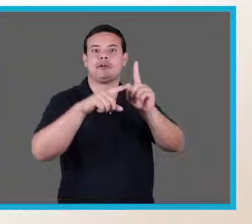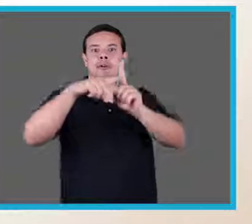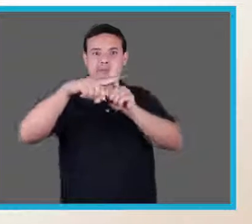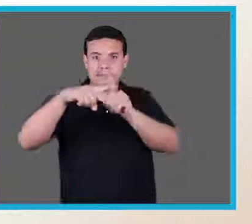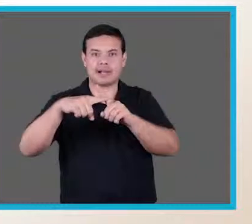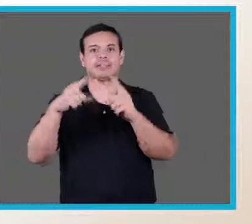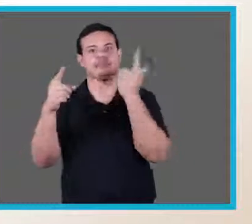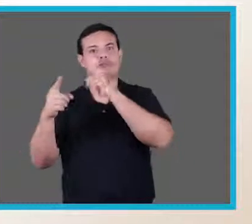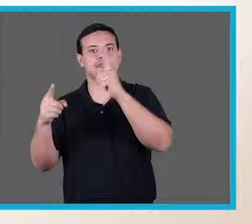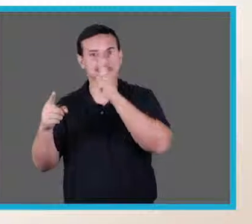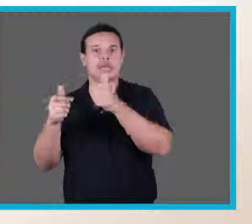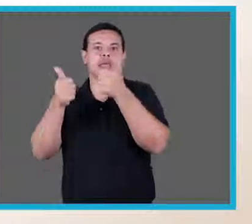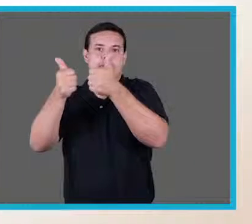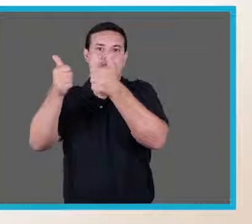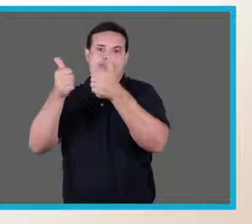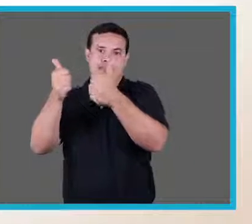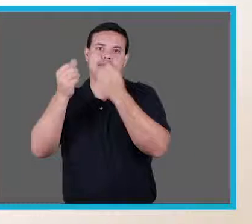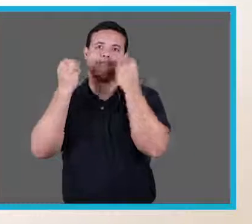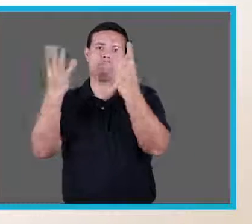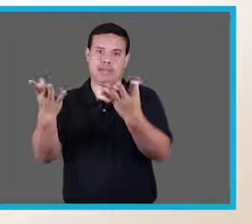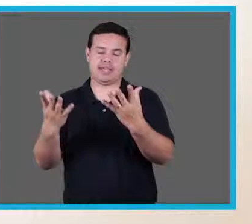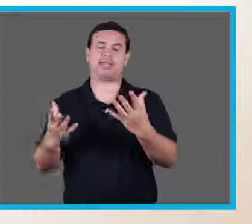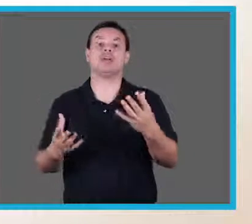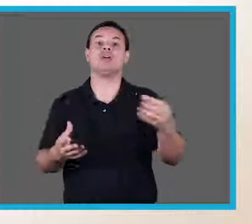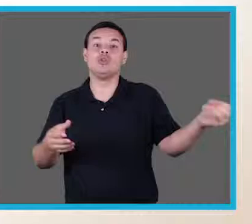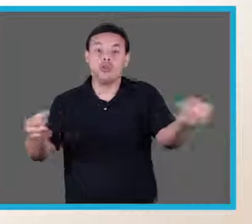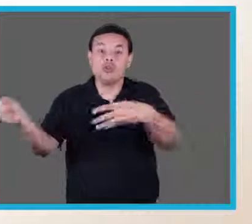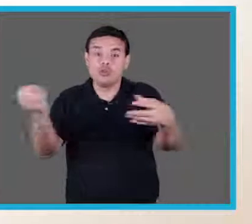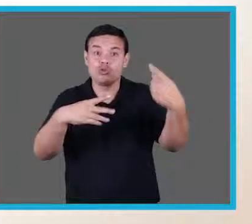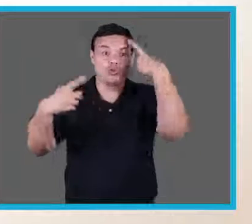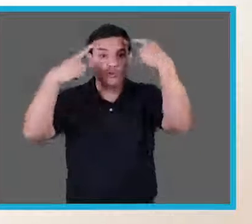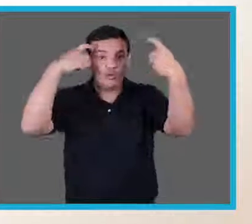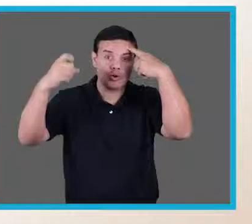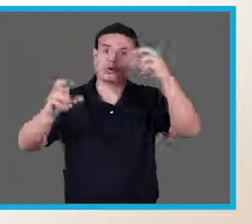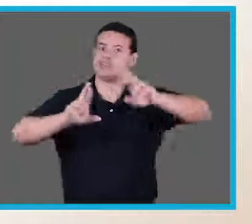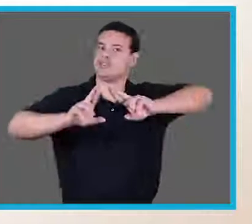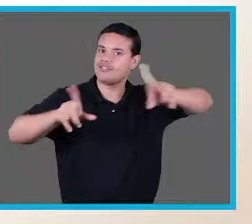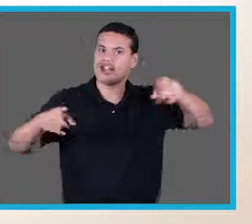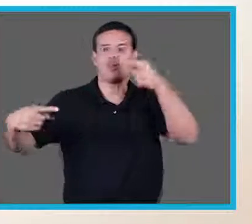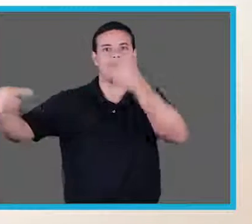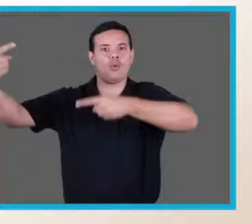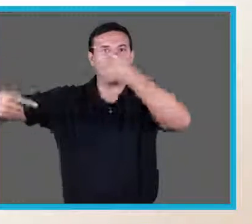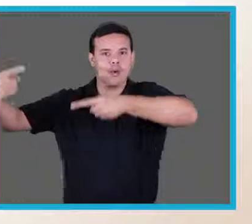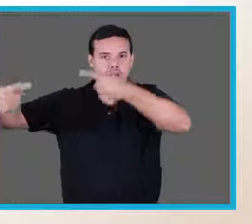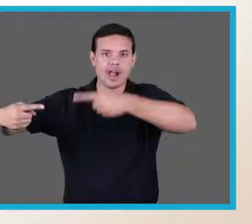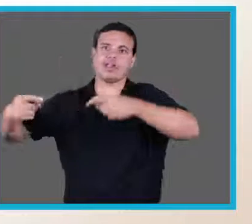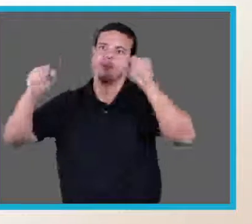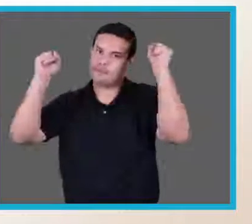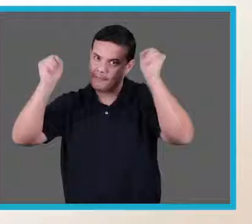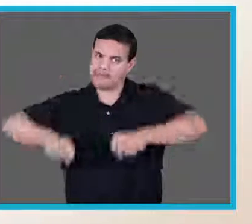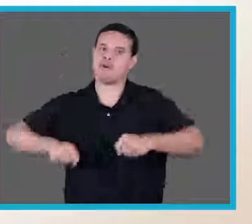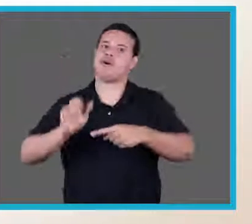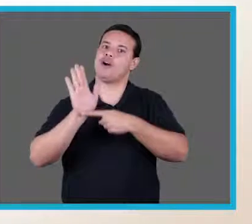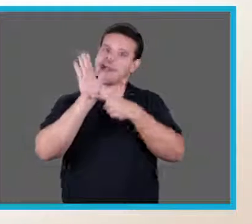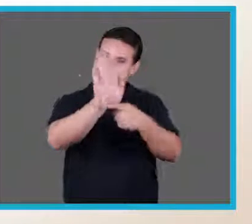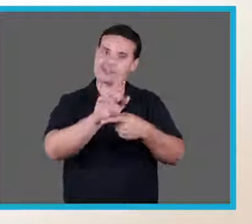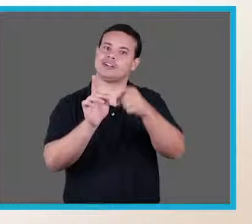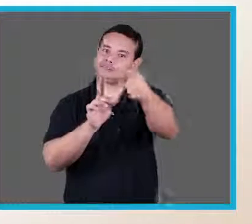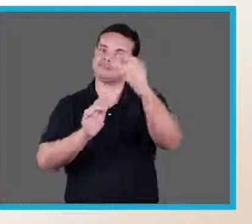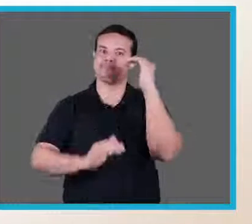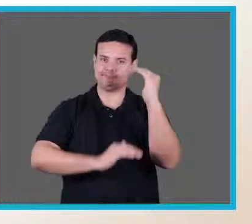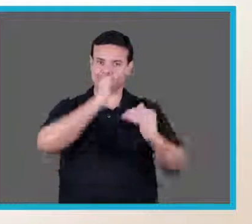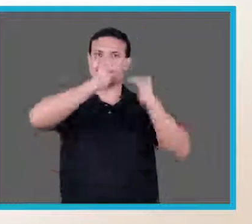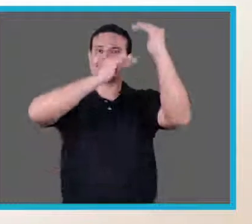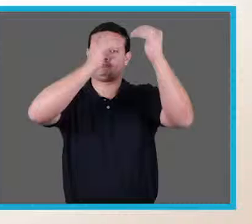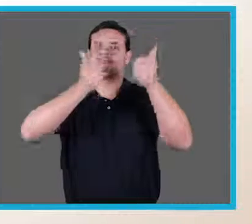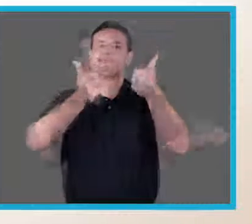resultado positivo. Ter um negócio inovador e diferente do seu concorrente pode ser a chave para o